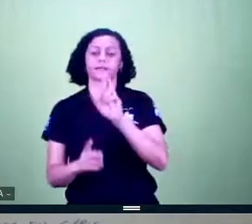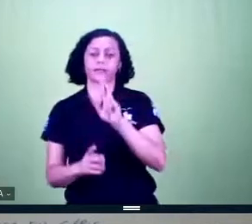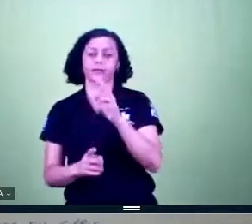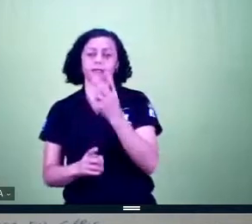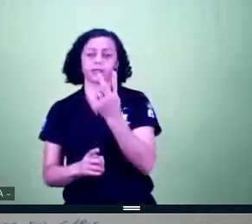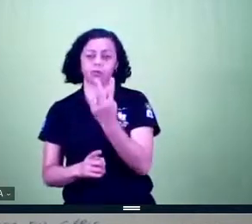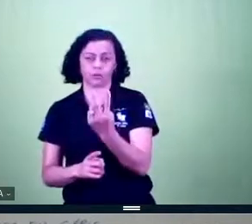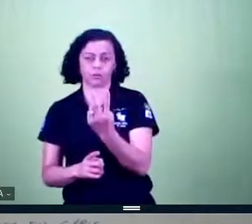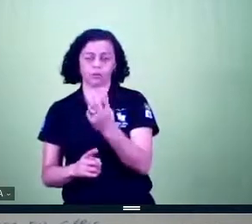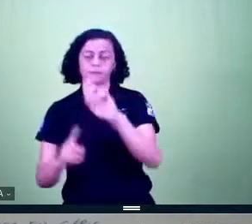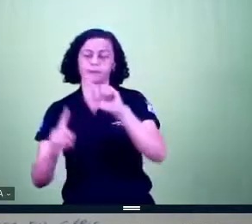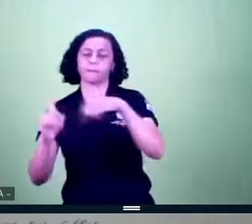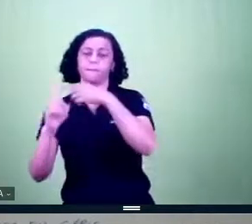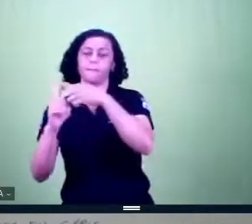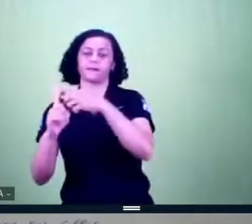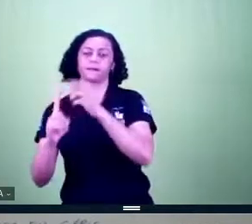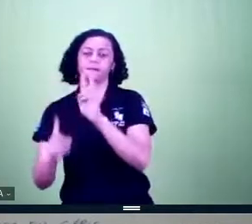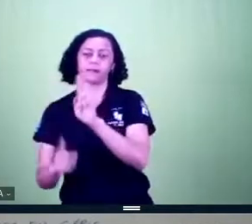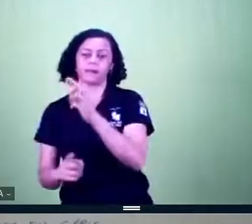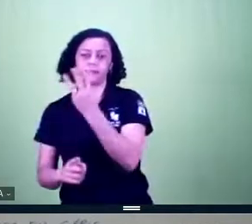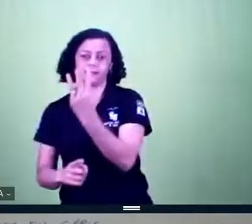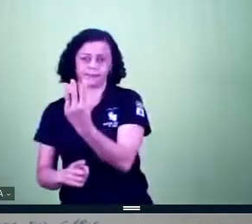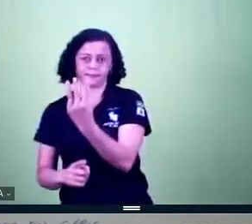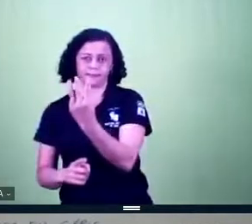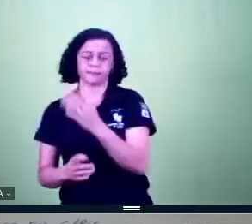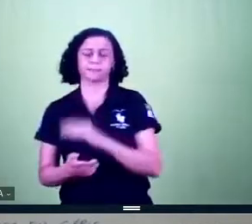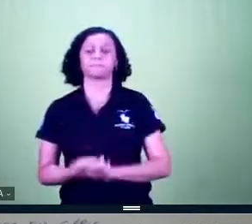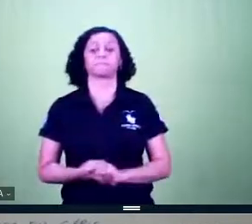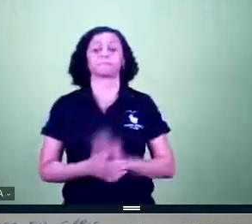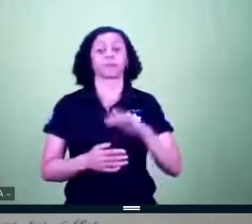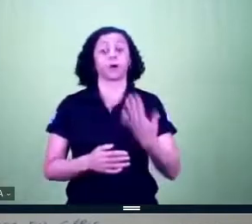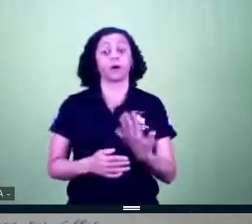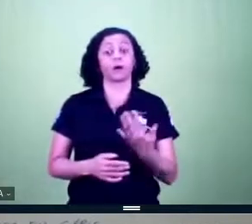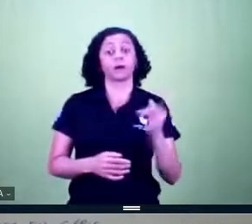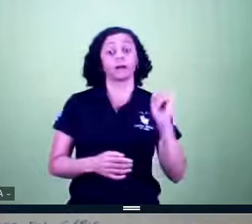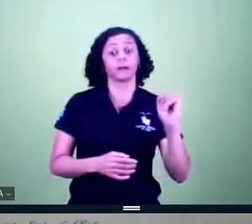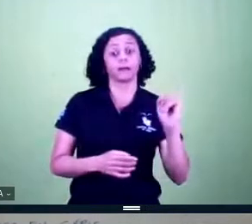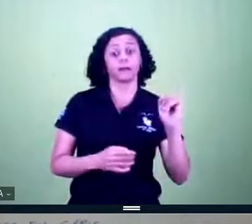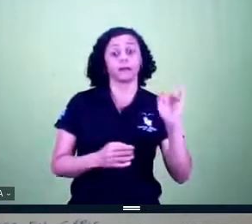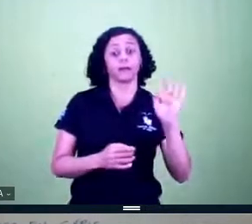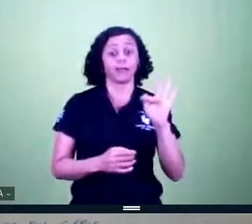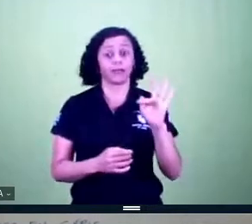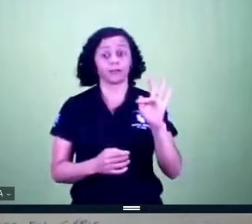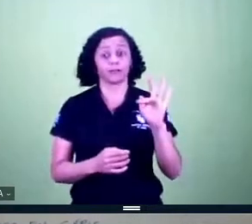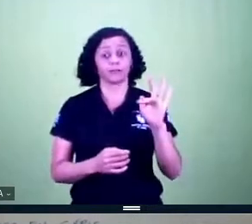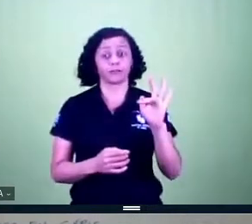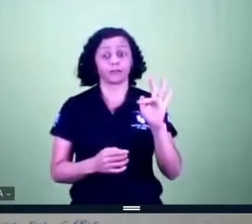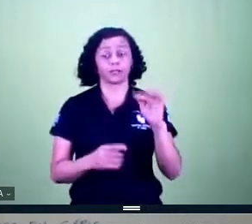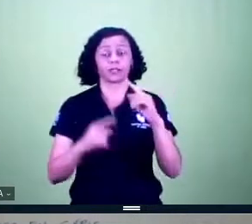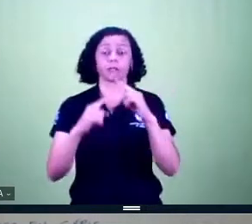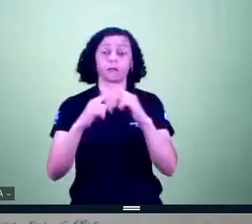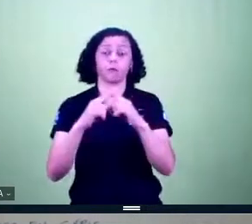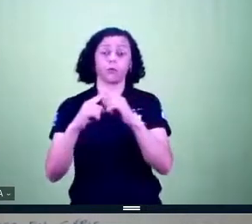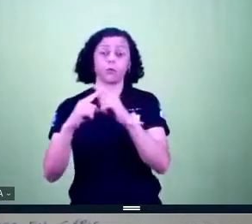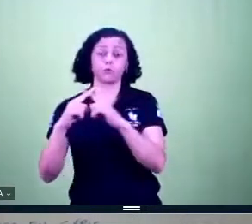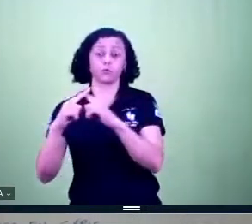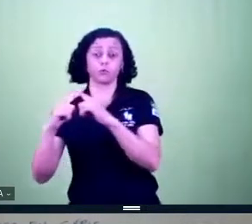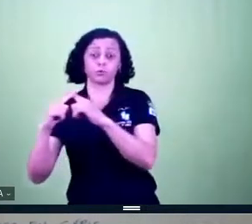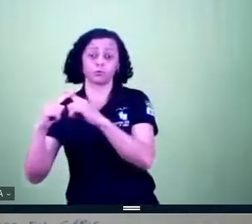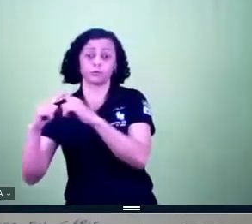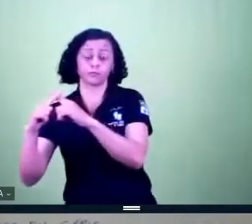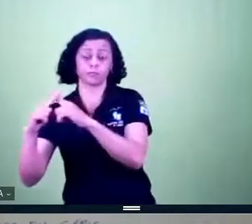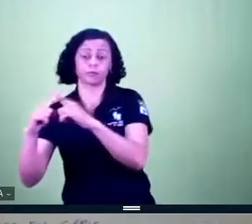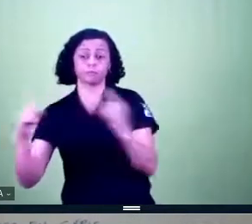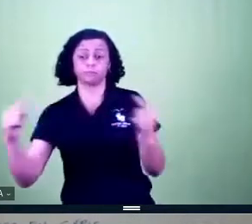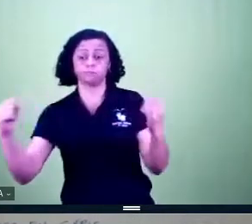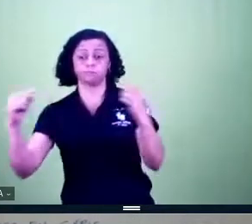mais R3. Ora, IF aqui, multiplicando aqui multiplicando isso daqui, se eu passar a multiplicar cruzado,